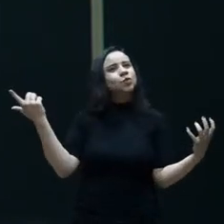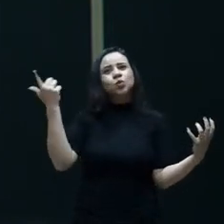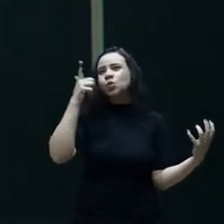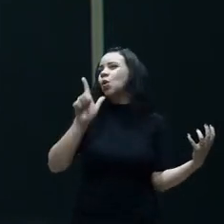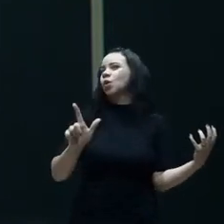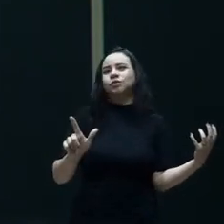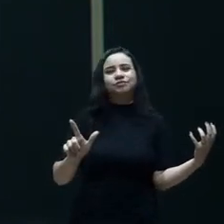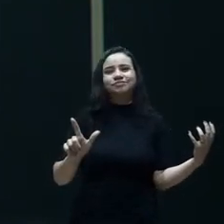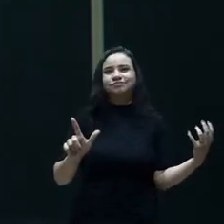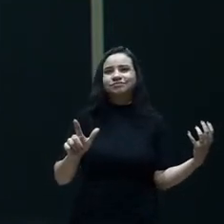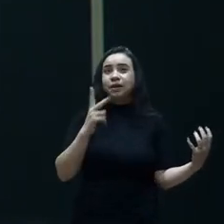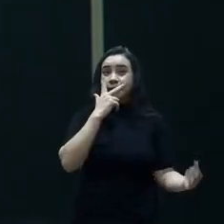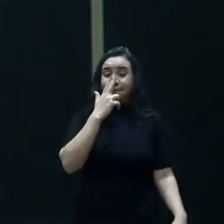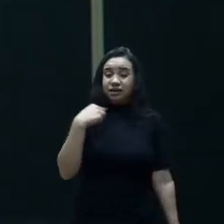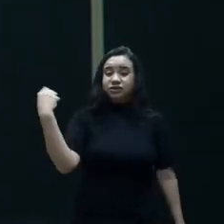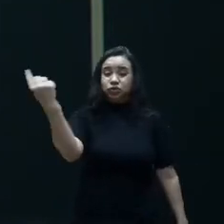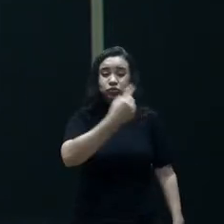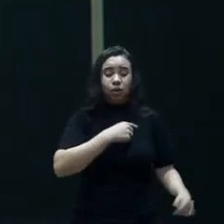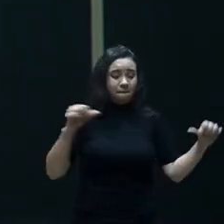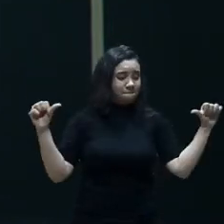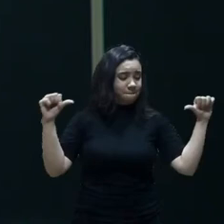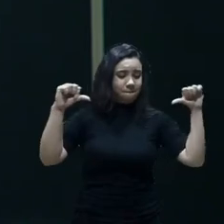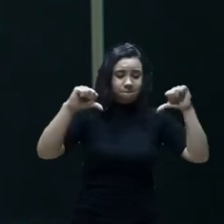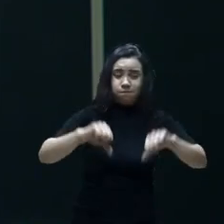demais. Ruim demais.